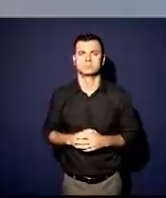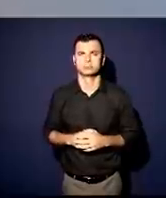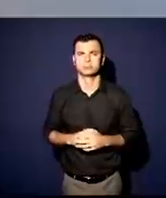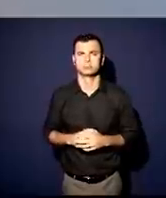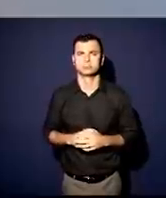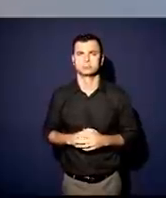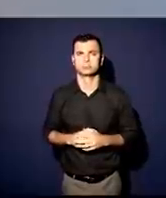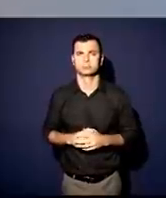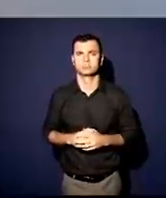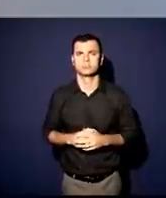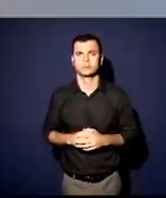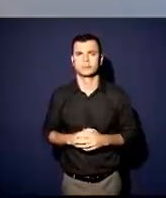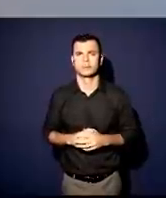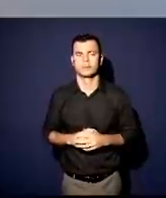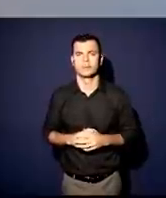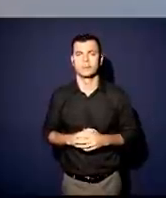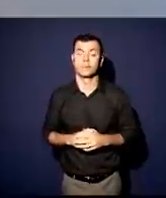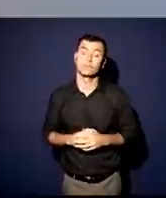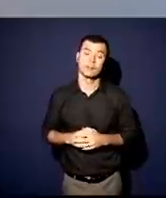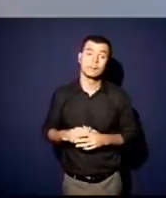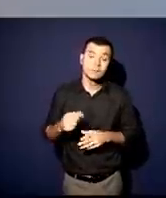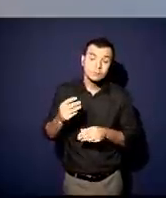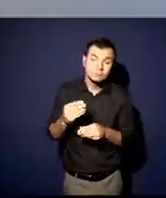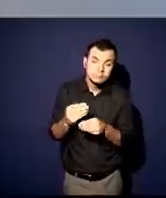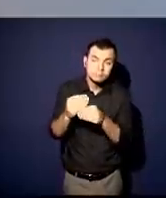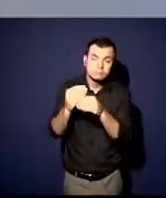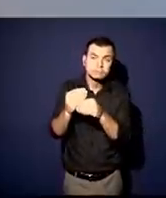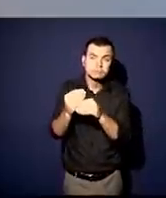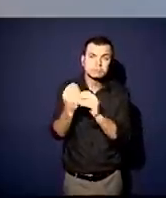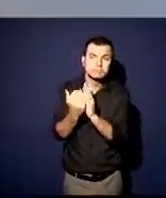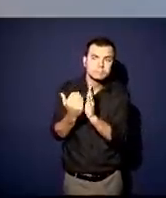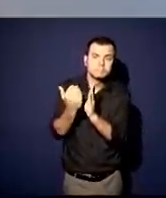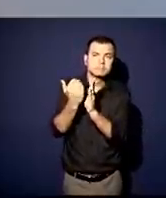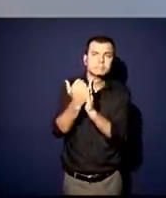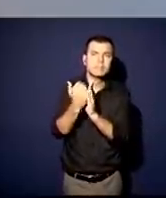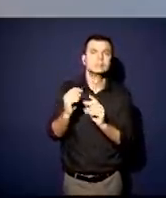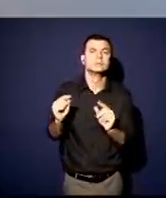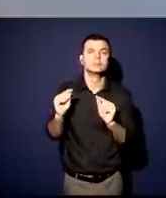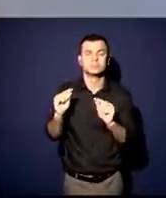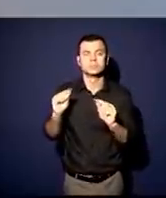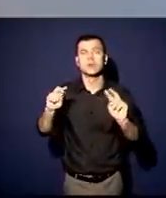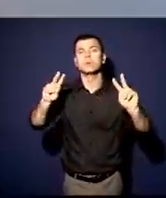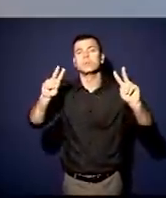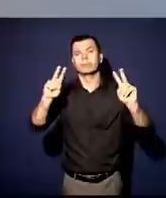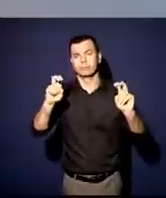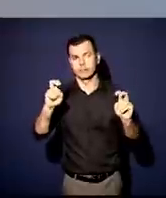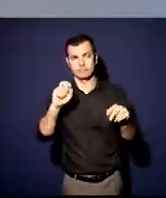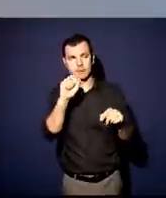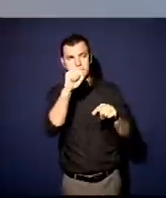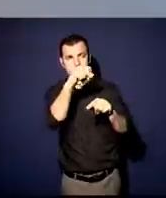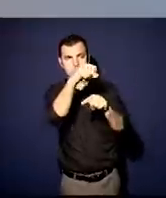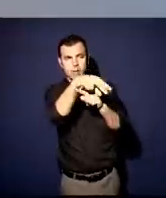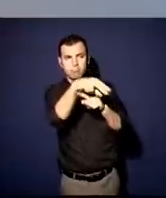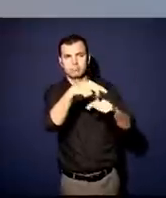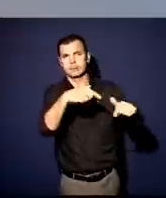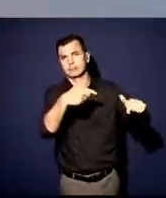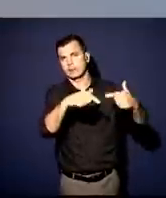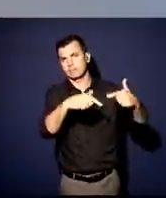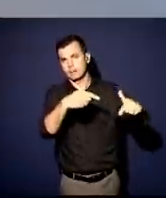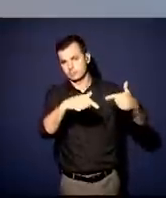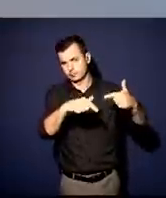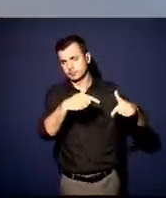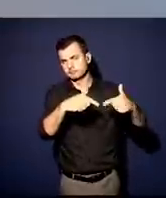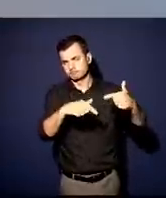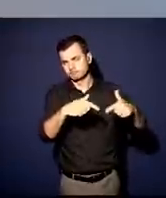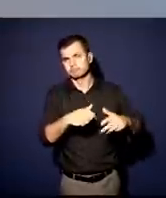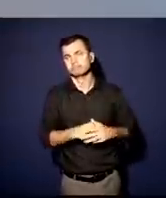a única coisa que eu poderia agregar aqui, depois do que foi dito, é a questão do emprego. A questão do emprego é